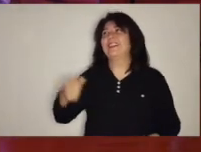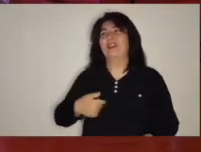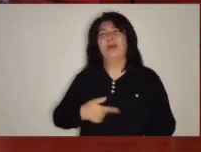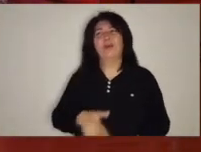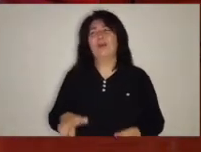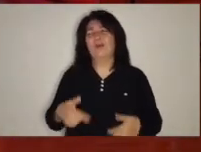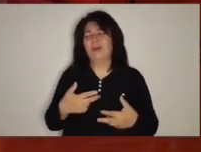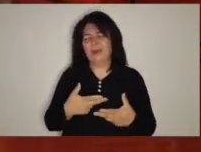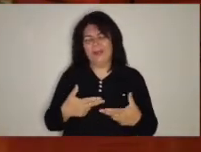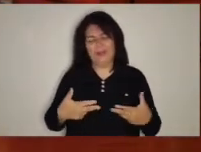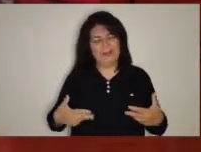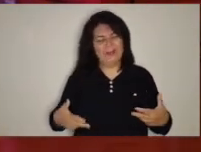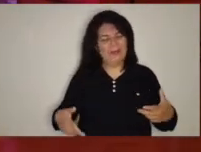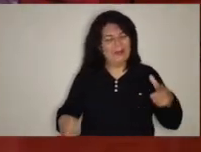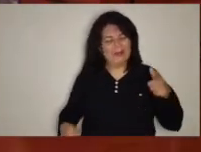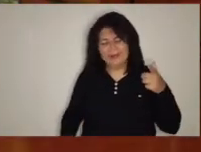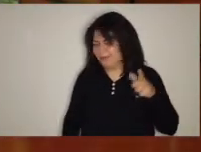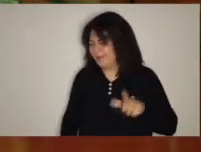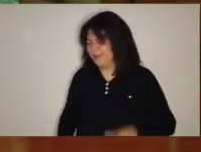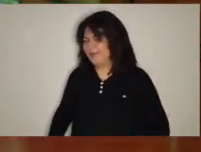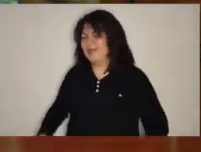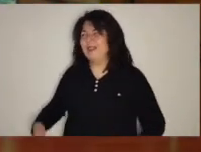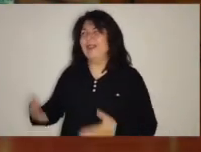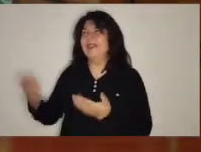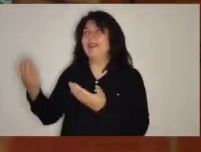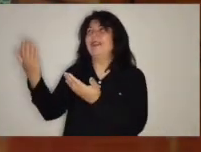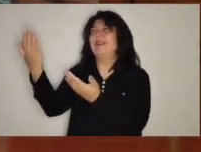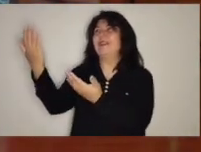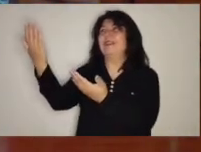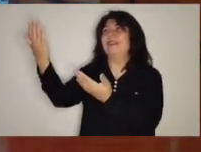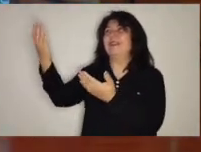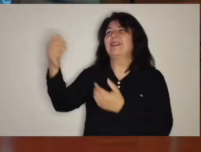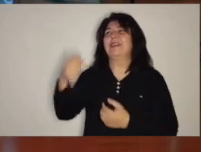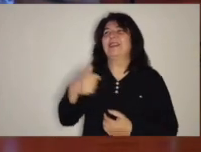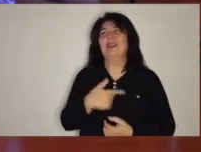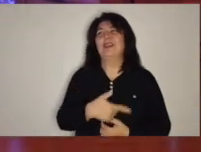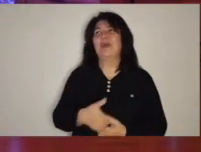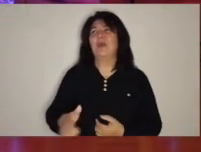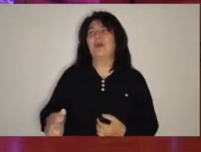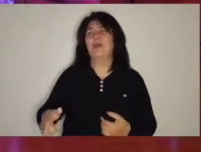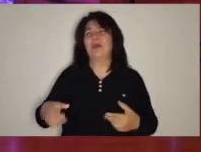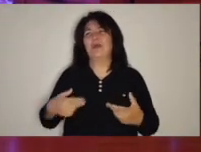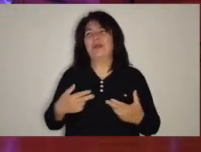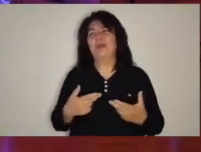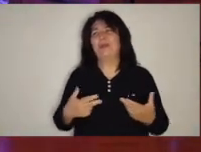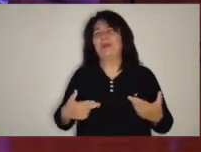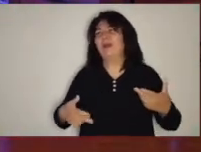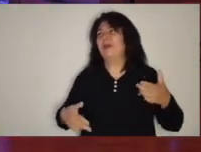não há outro como Tu, não há